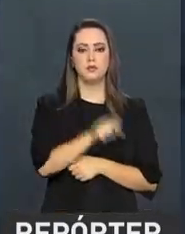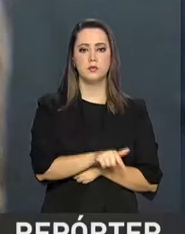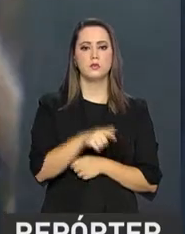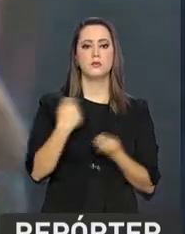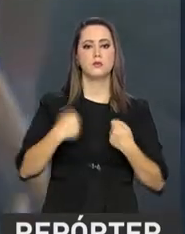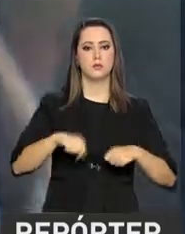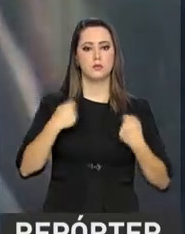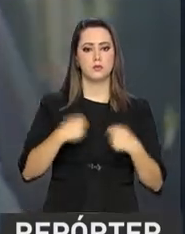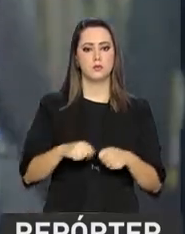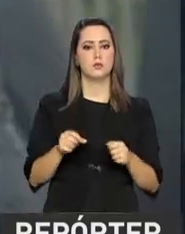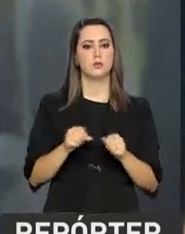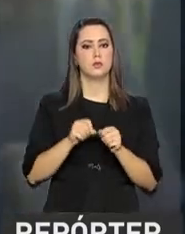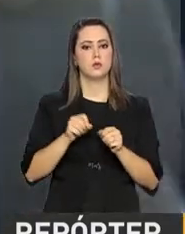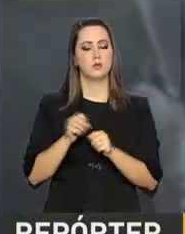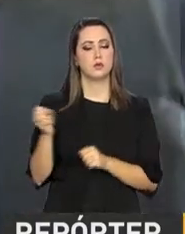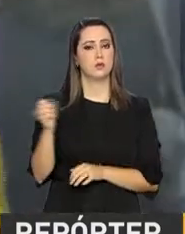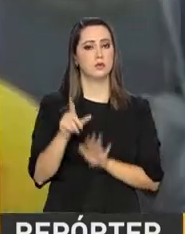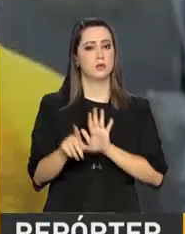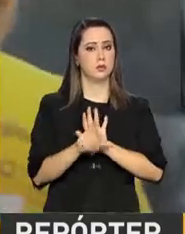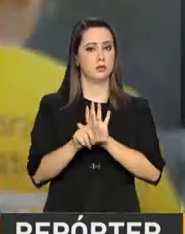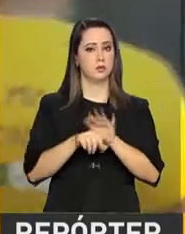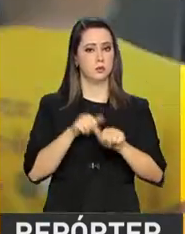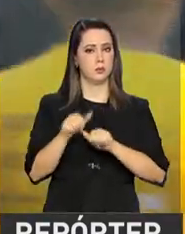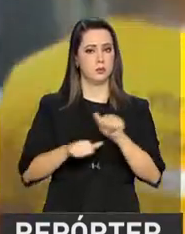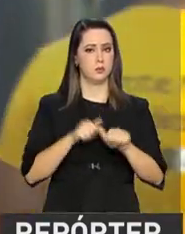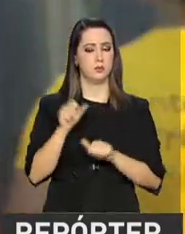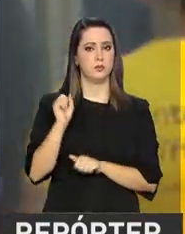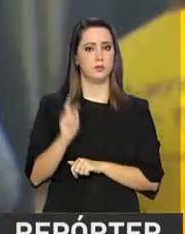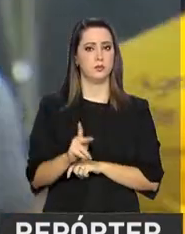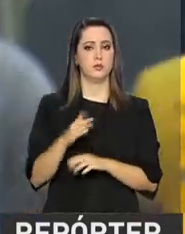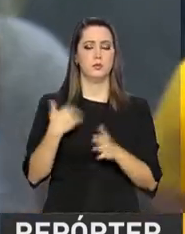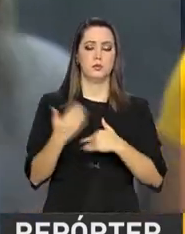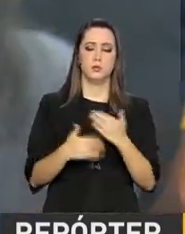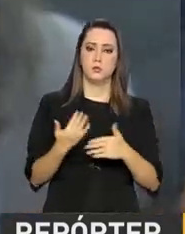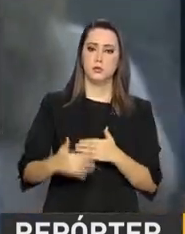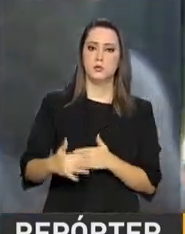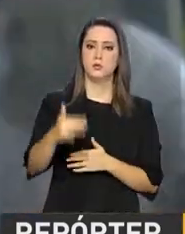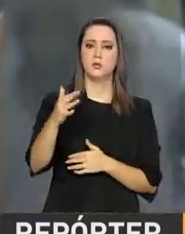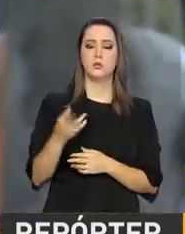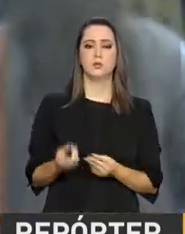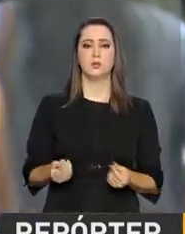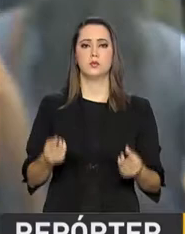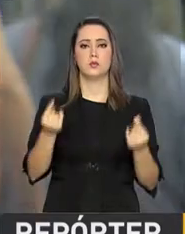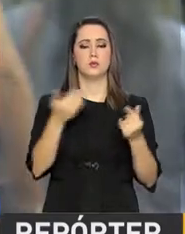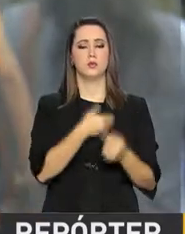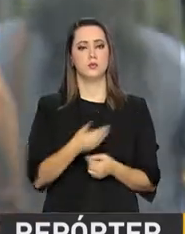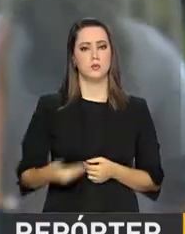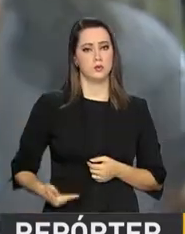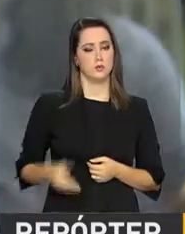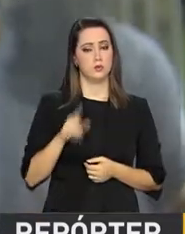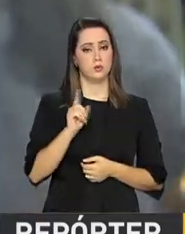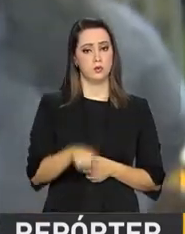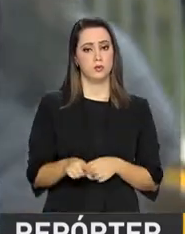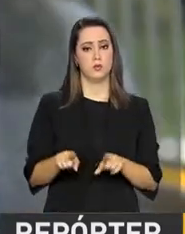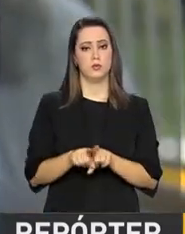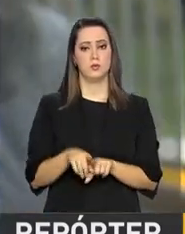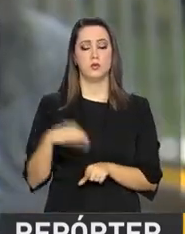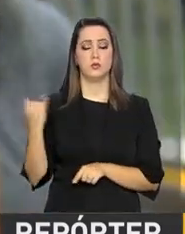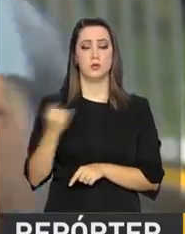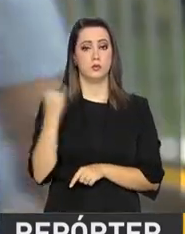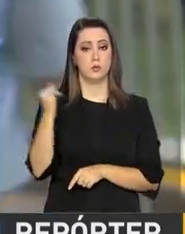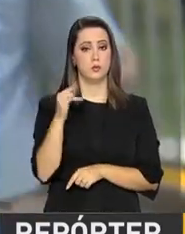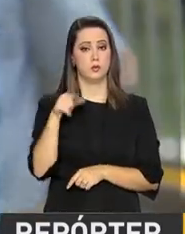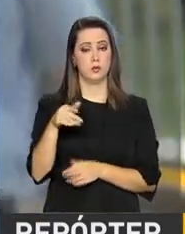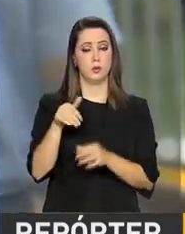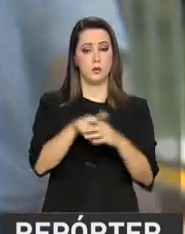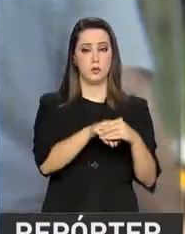de se fazer a reforma da previdência para a sustentabilidade das contas públicas do país e destacou que a